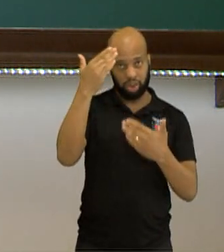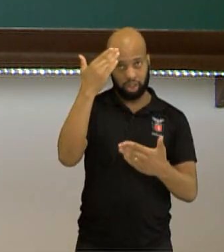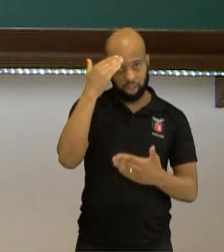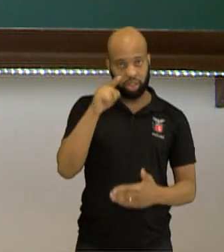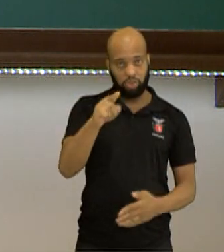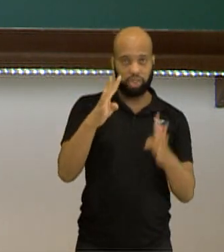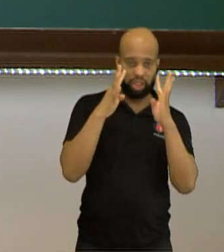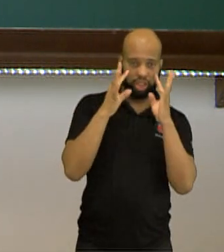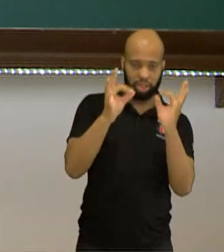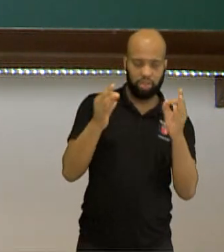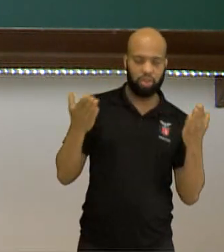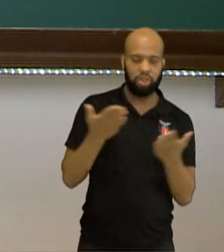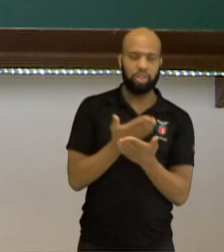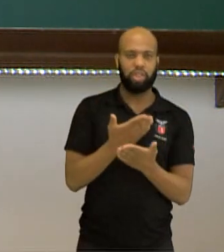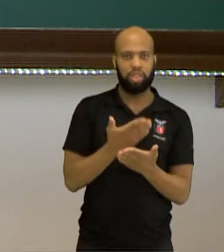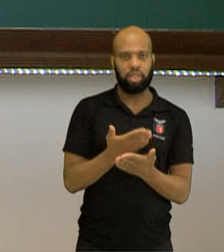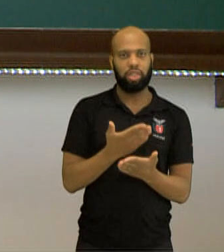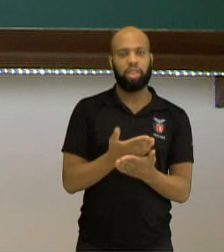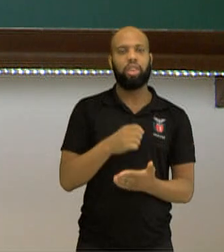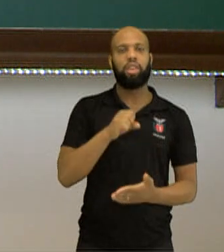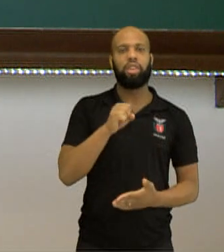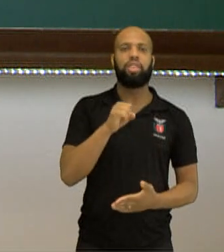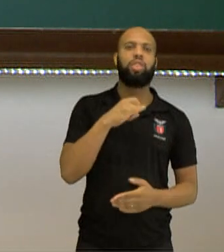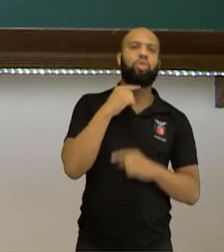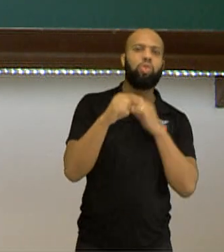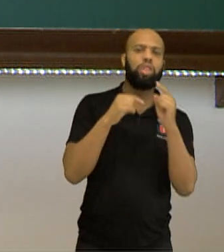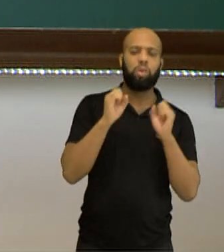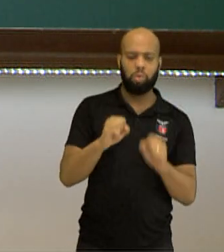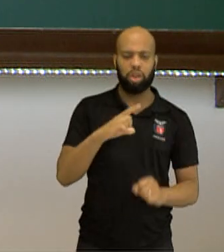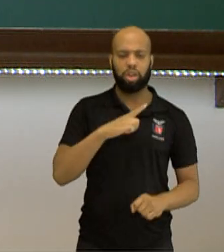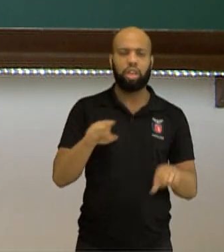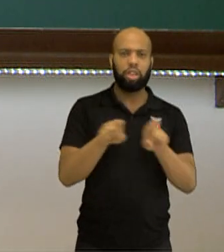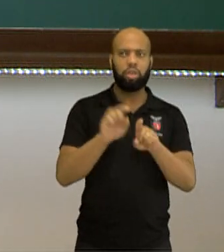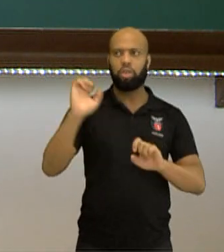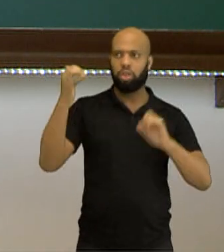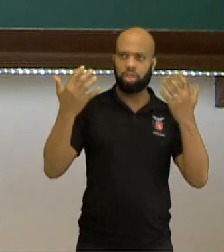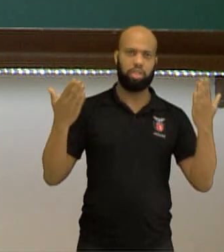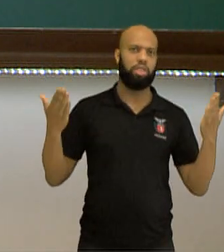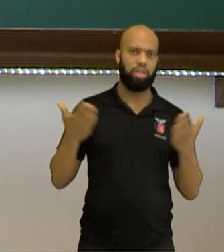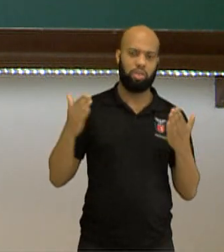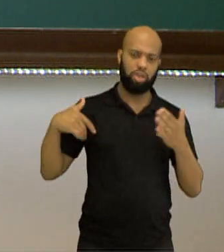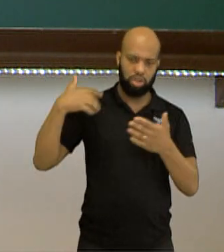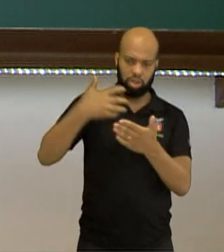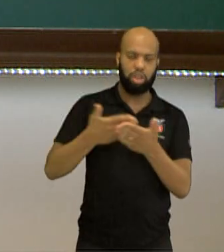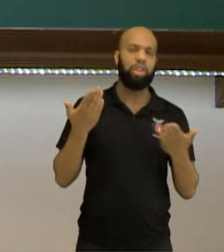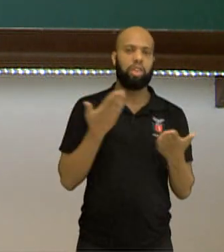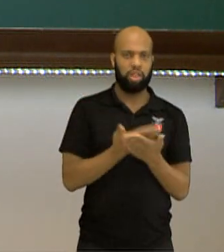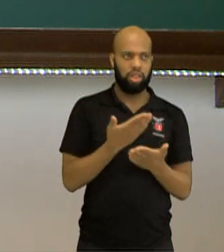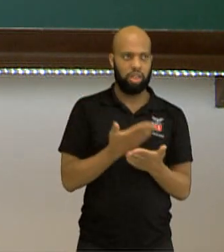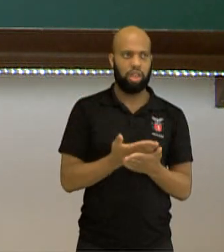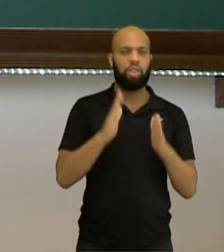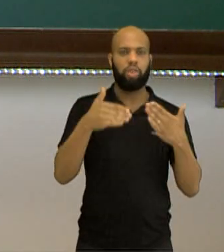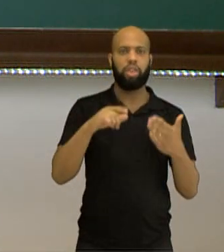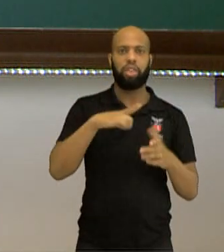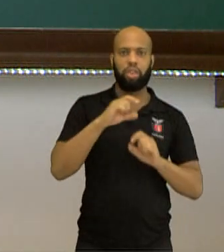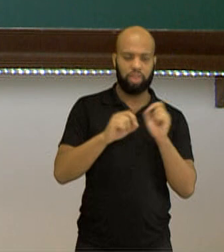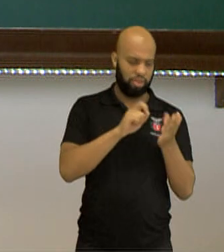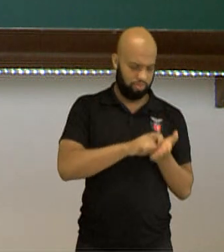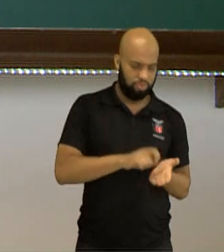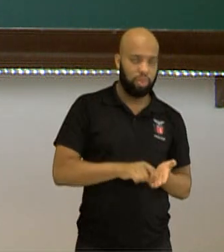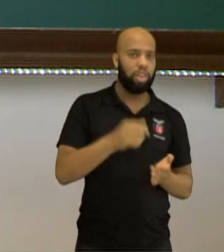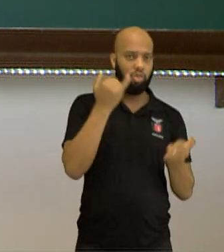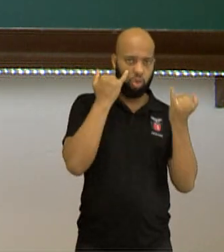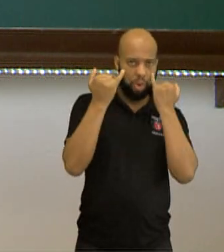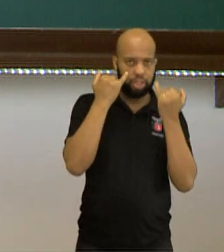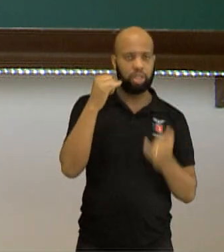a atenção de vocês. Muitas dúvidas elas podem ter acontecido aí durante o processo da aula. Algumas informações você